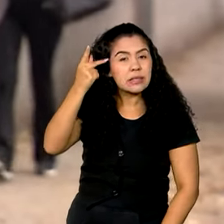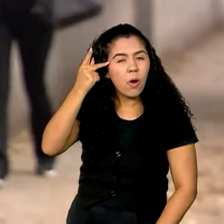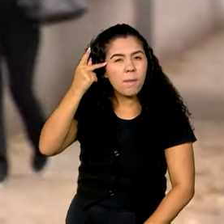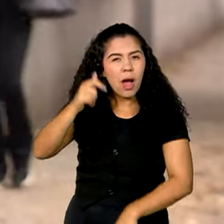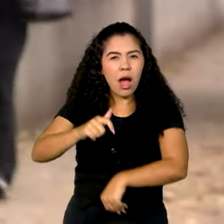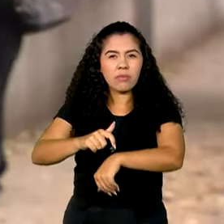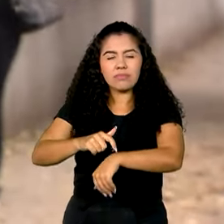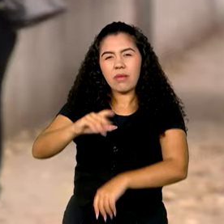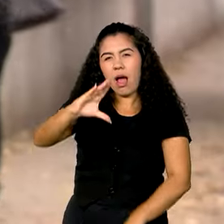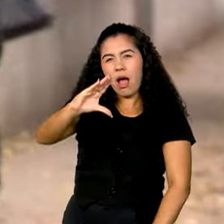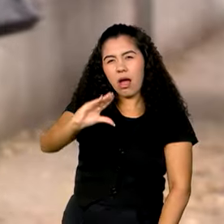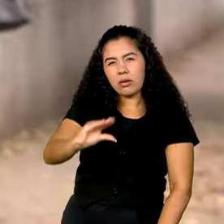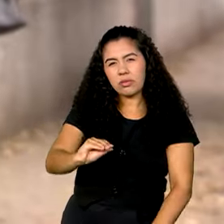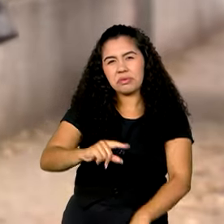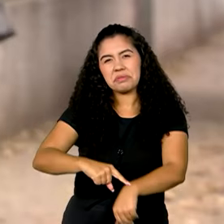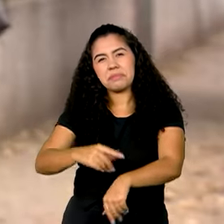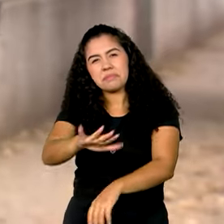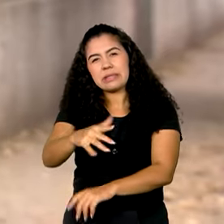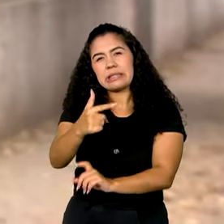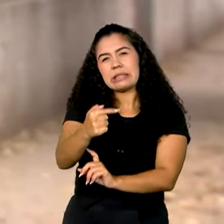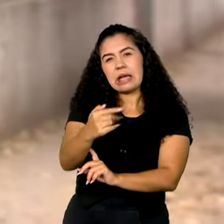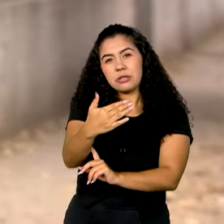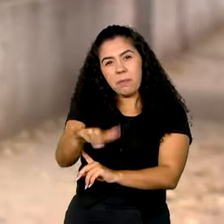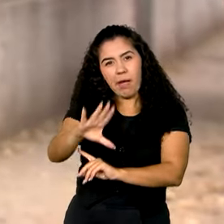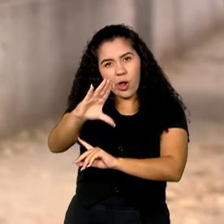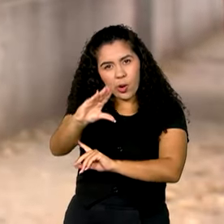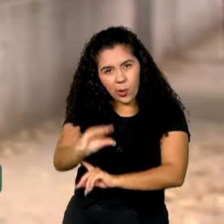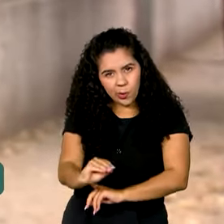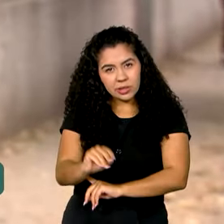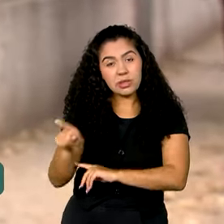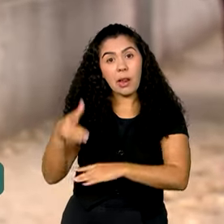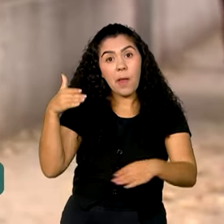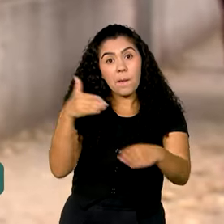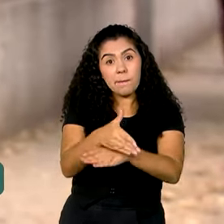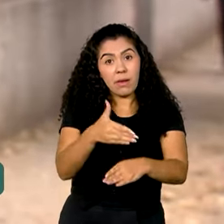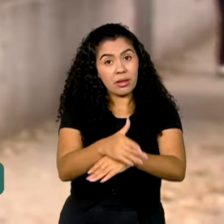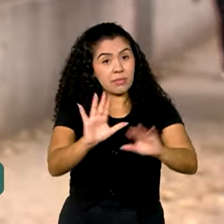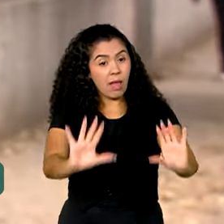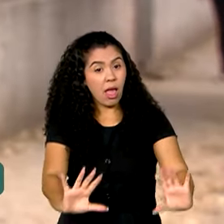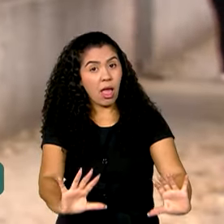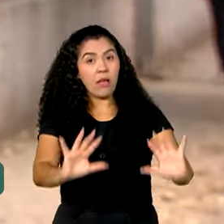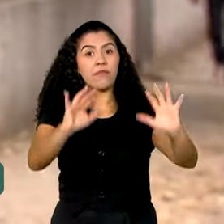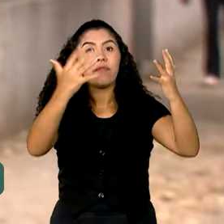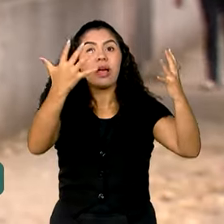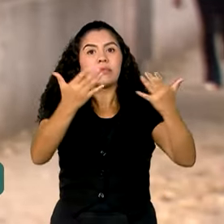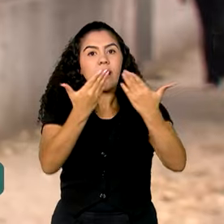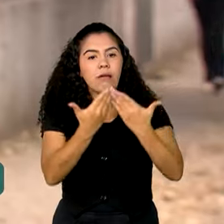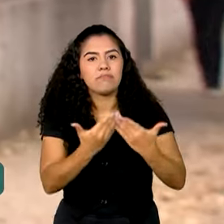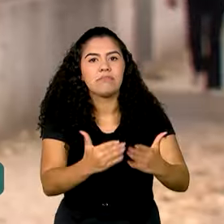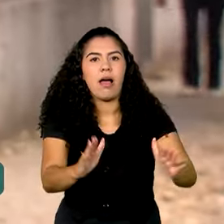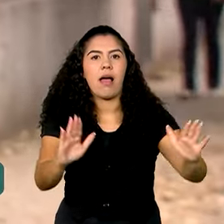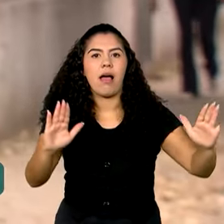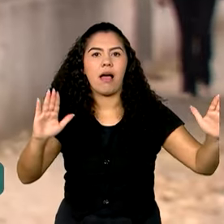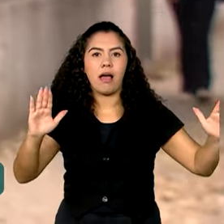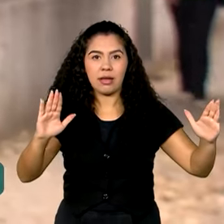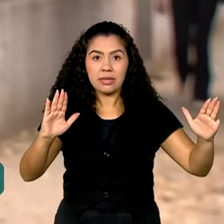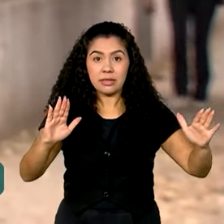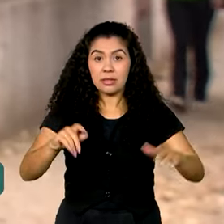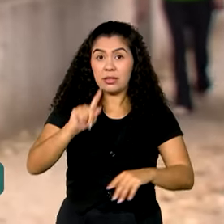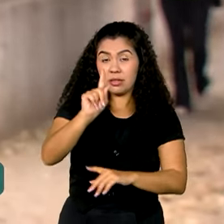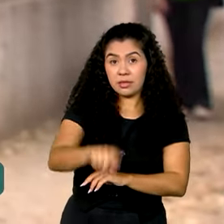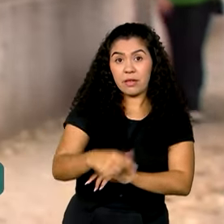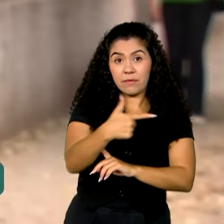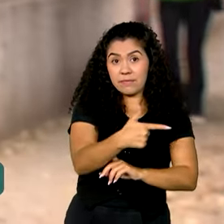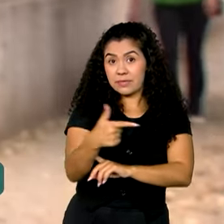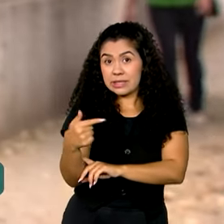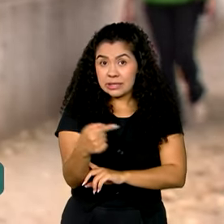à noite, às 19h30. Ele participa da cerimônia de abertura da